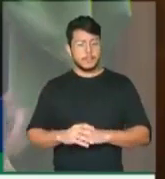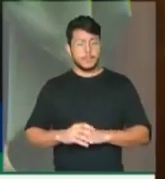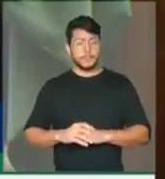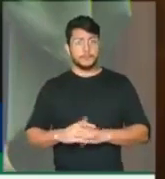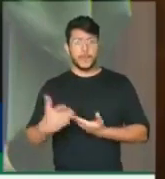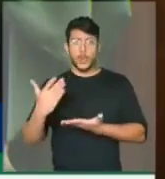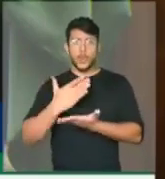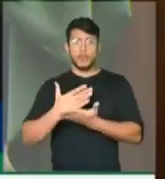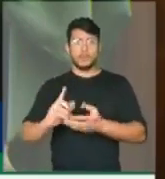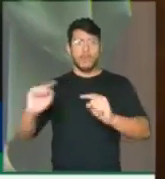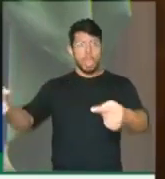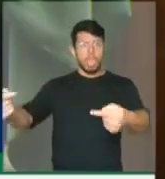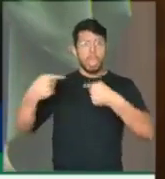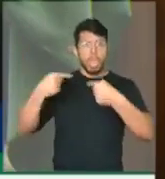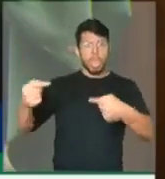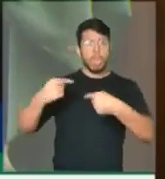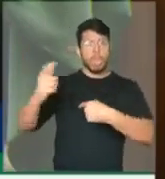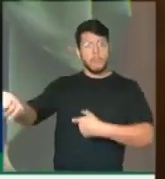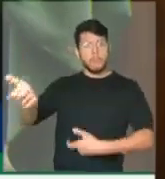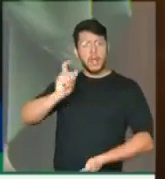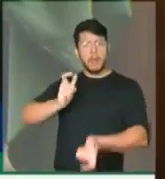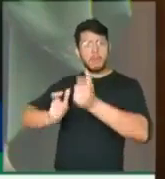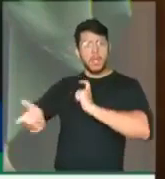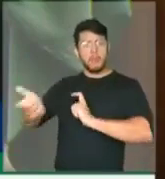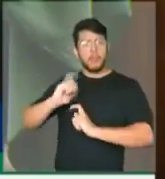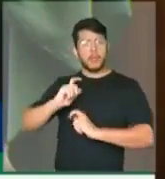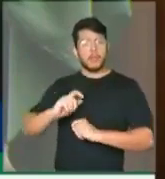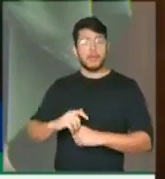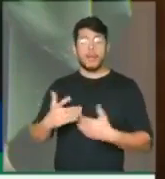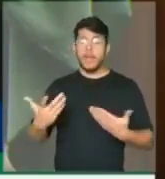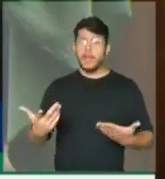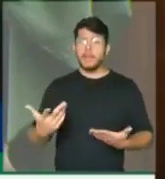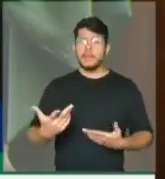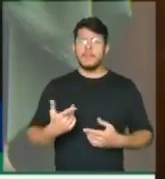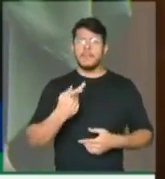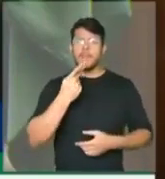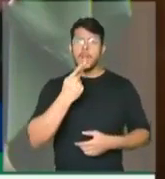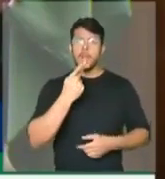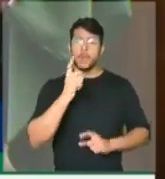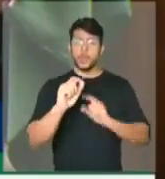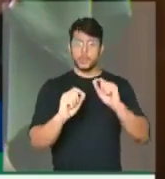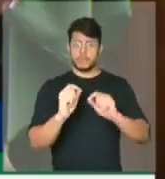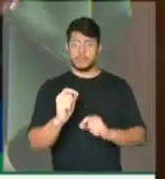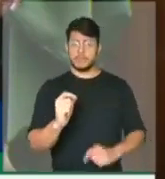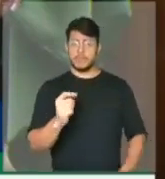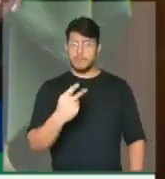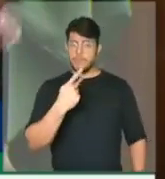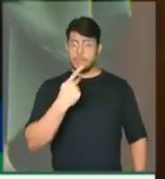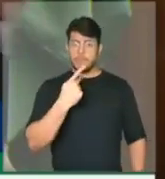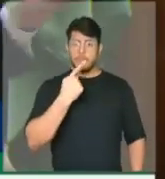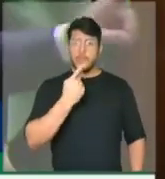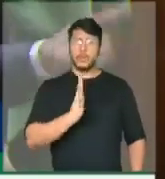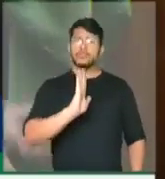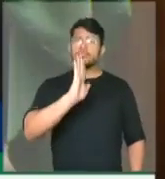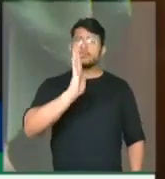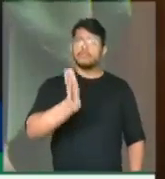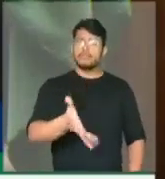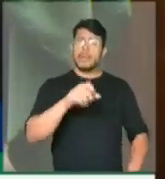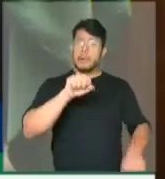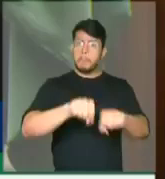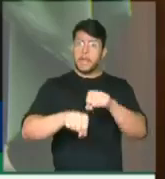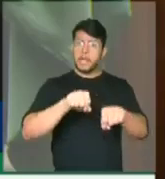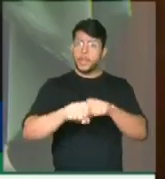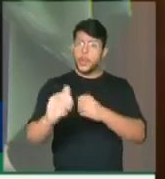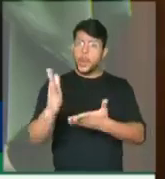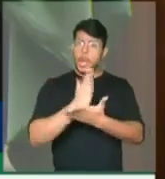fazer ameaças. E disse hoje lá no plenário 1 que já matou algumas